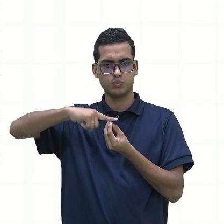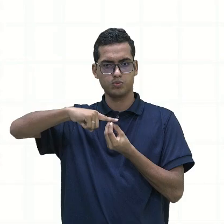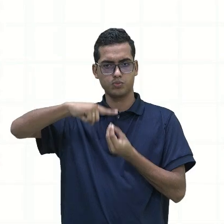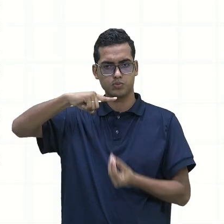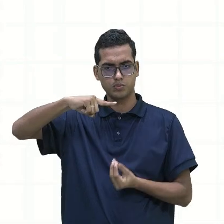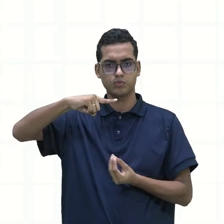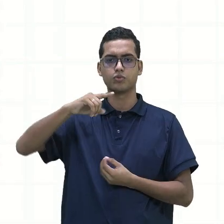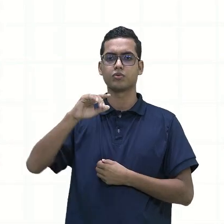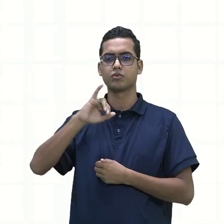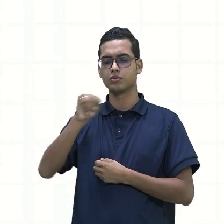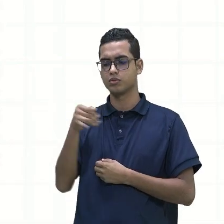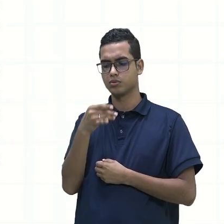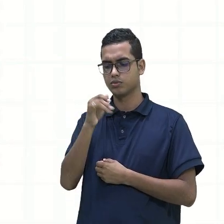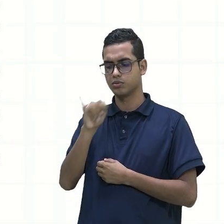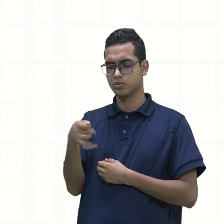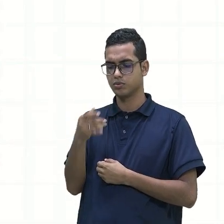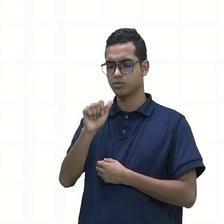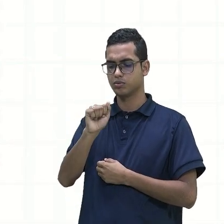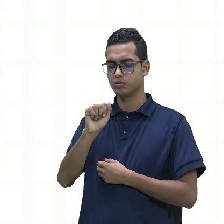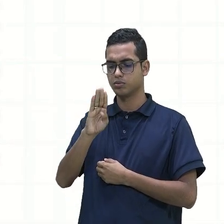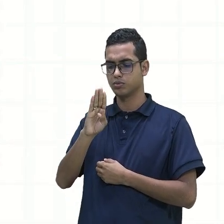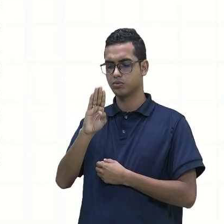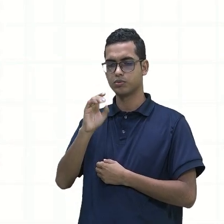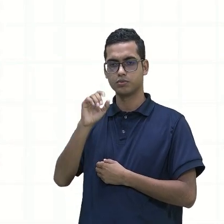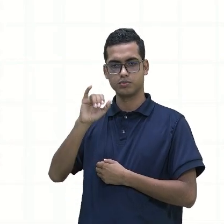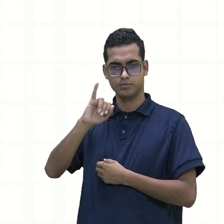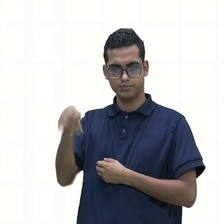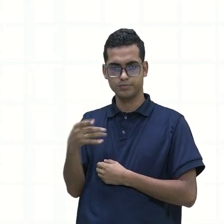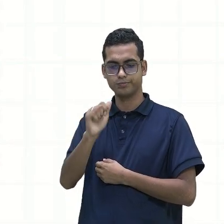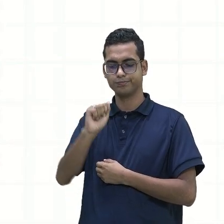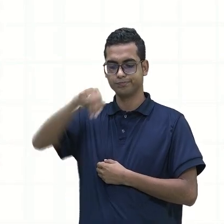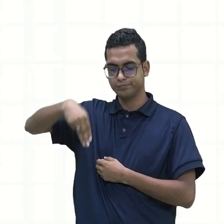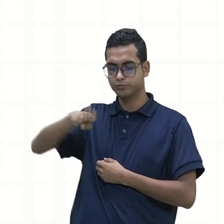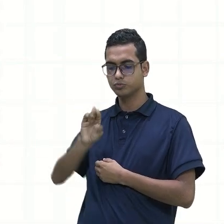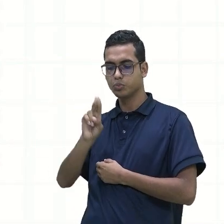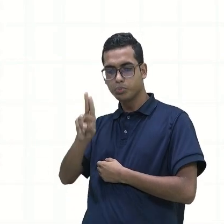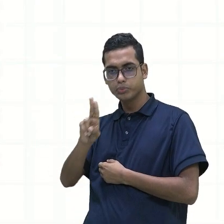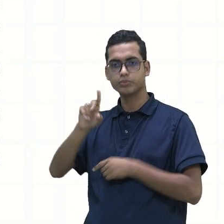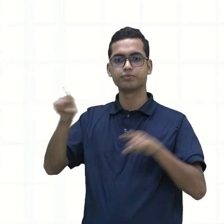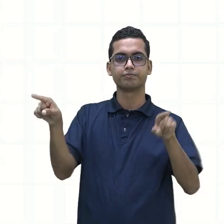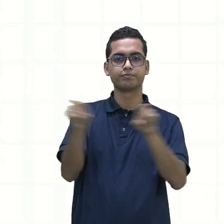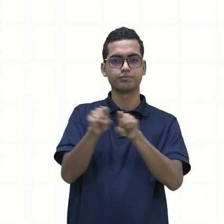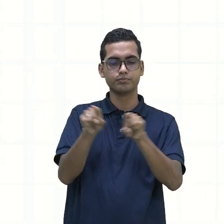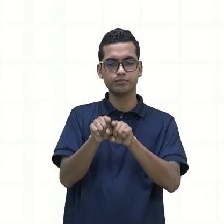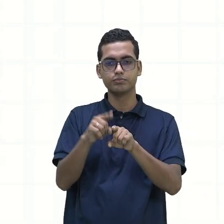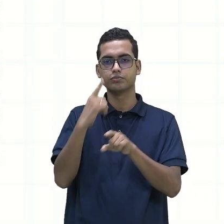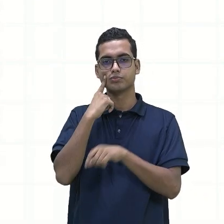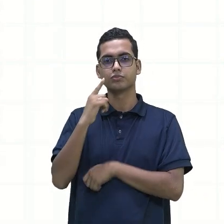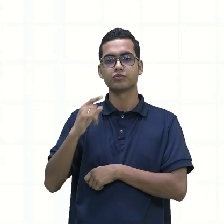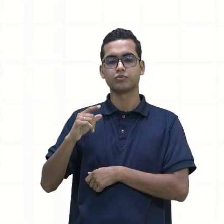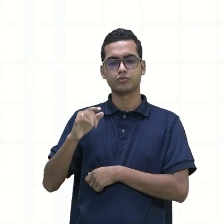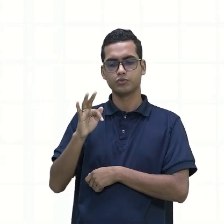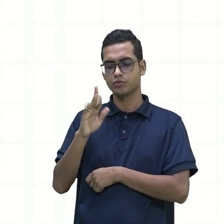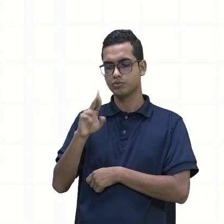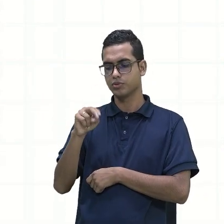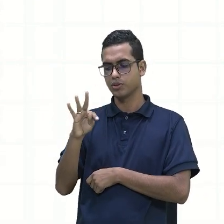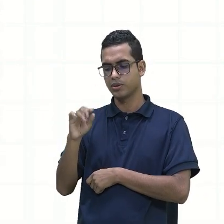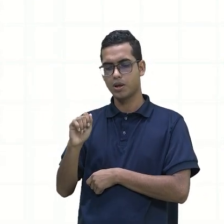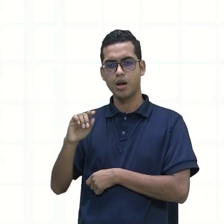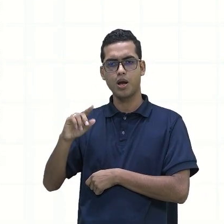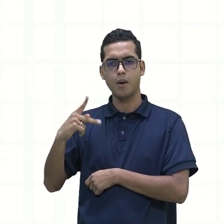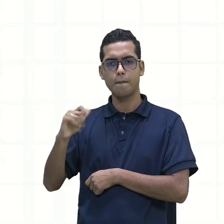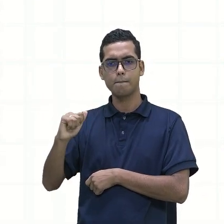espécies, né? Frutos que são utilizados para alimentação. E aí, imaginem